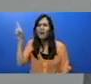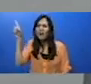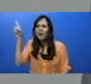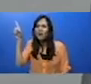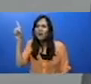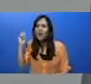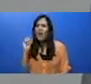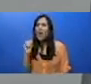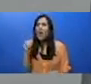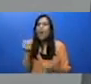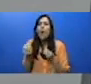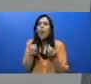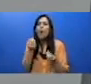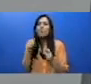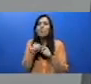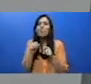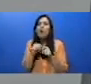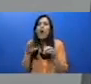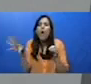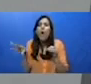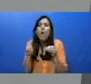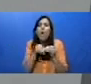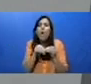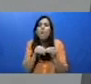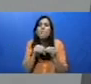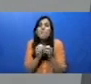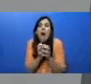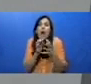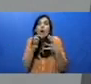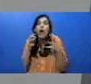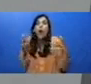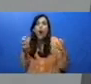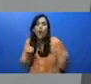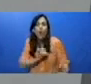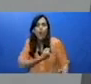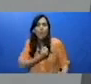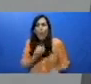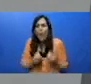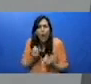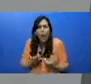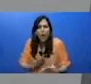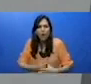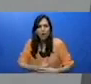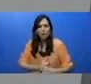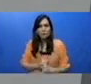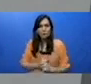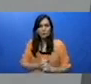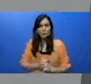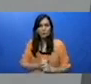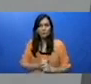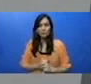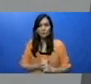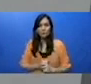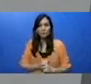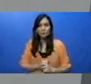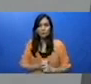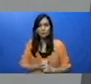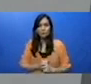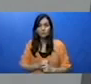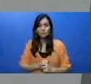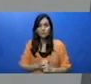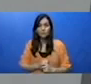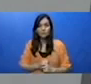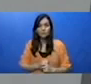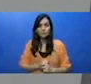Como que eu faria para compor o maior número com esses 3 algarismos que eu consegui virar? Então, olha, eu